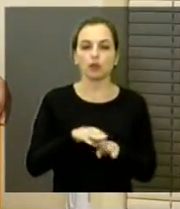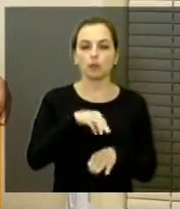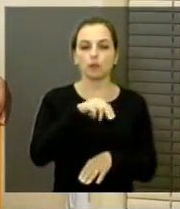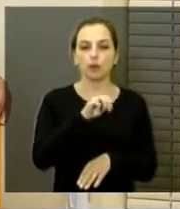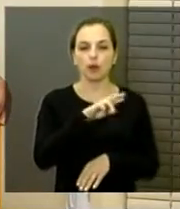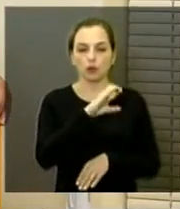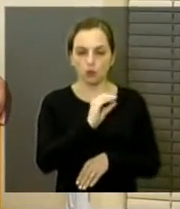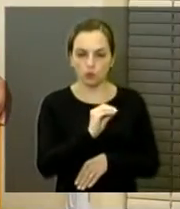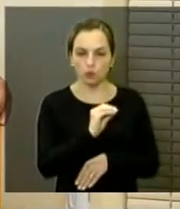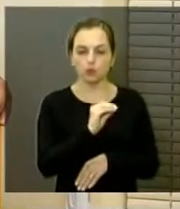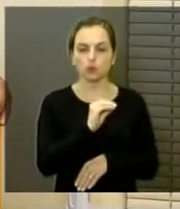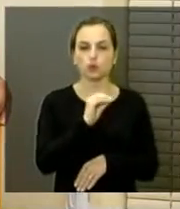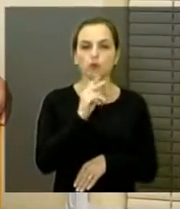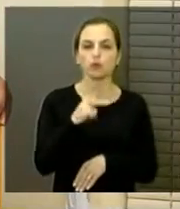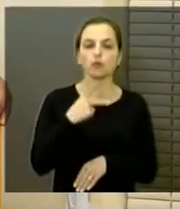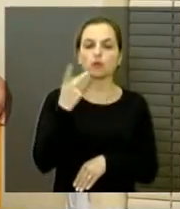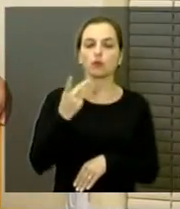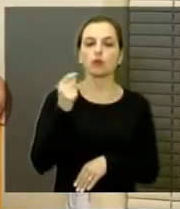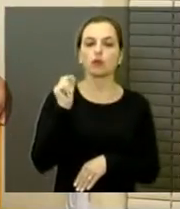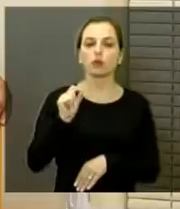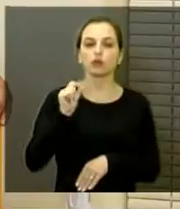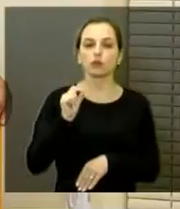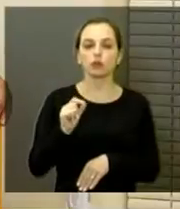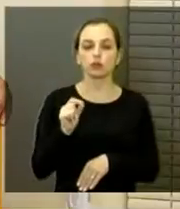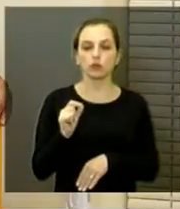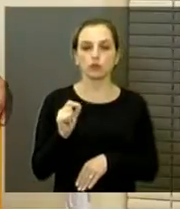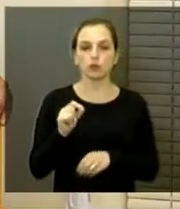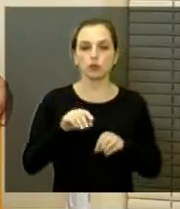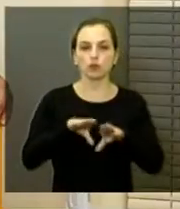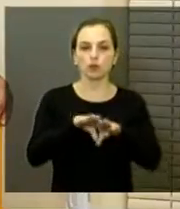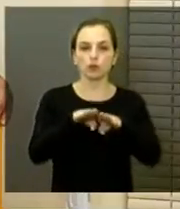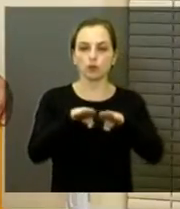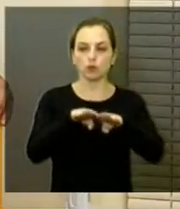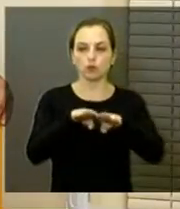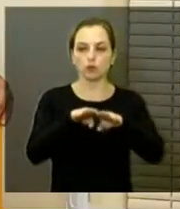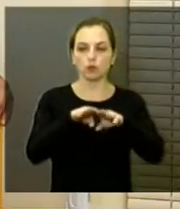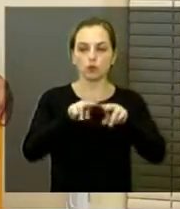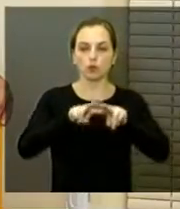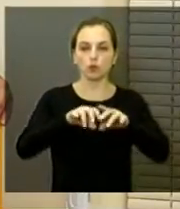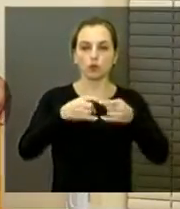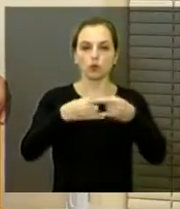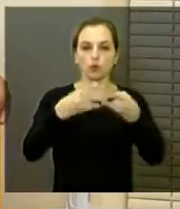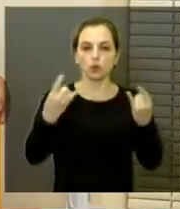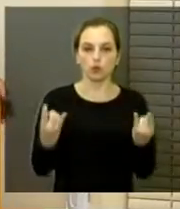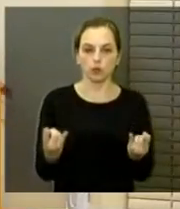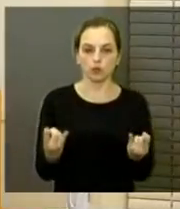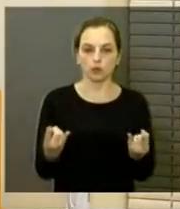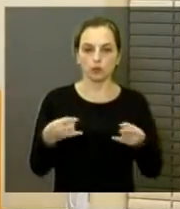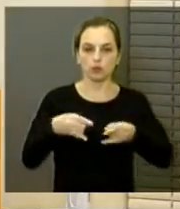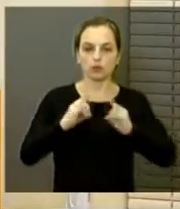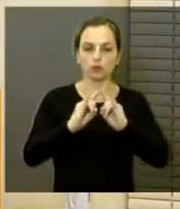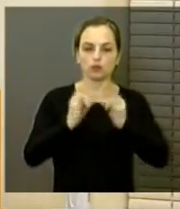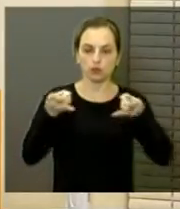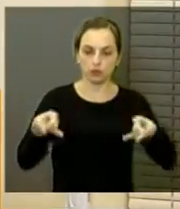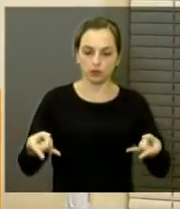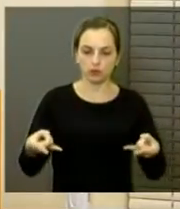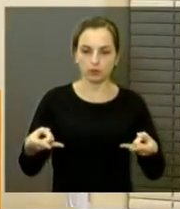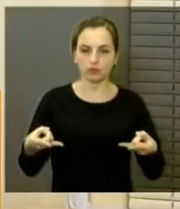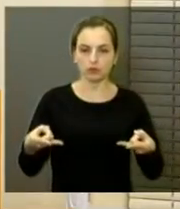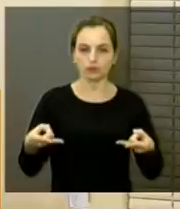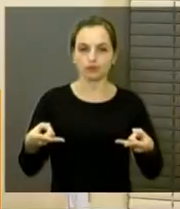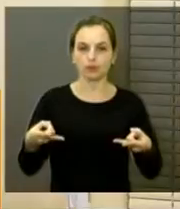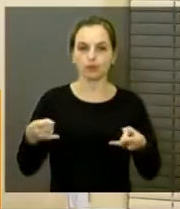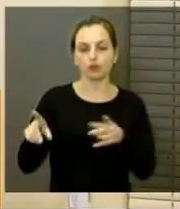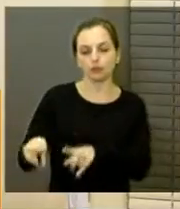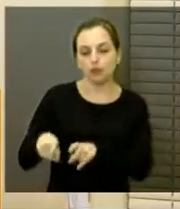Silva, para falar do caso das pontes que se romperam no assentamento Monte Alegre. Nós sentamos junto ao ITESP,